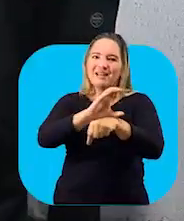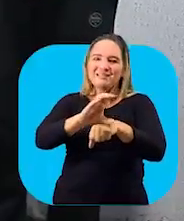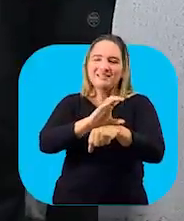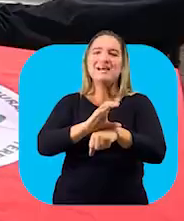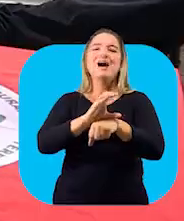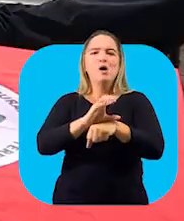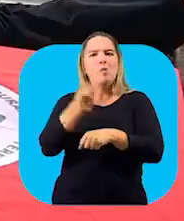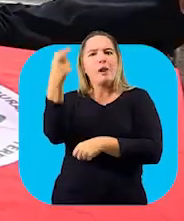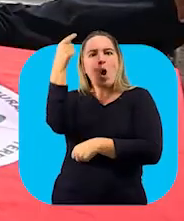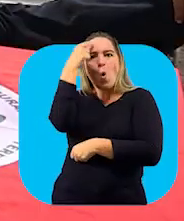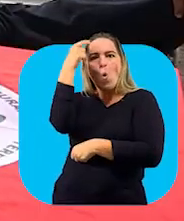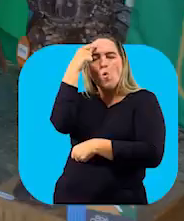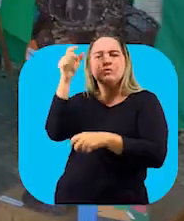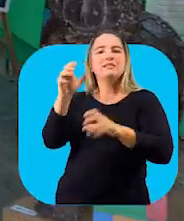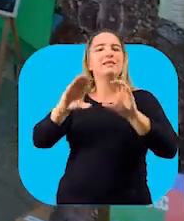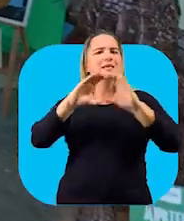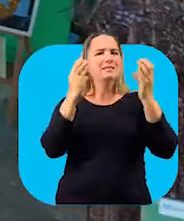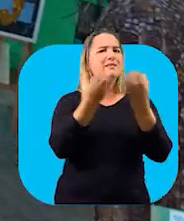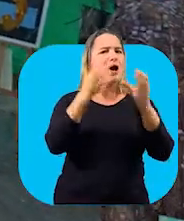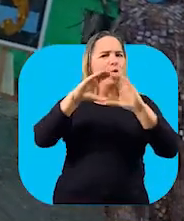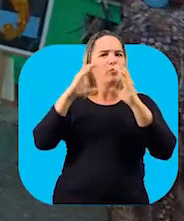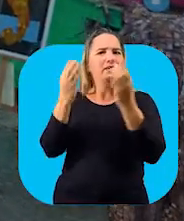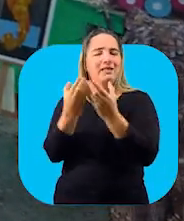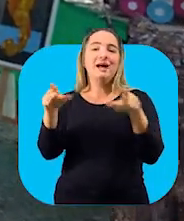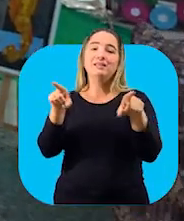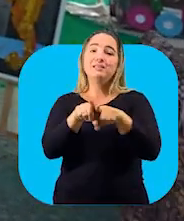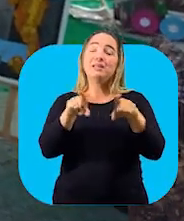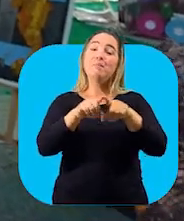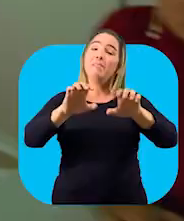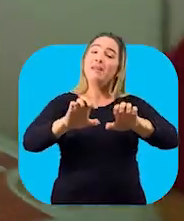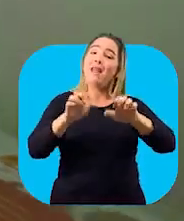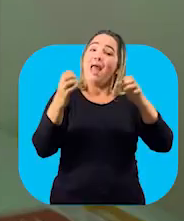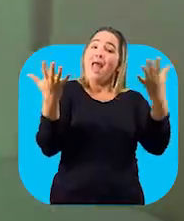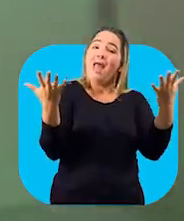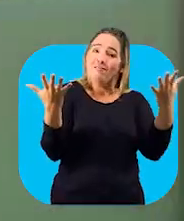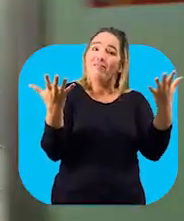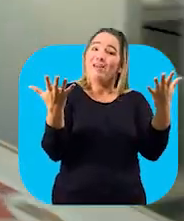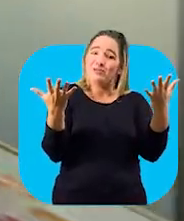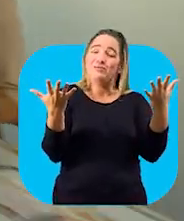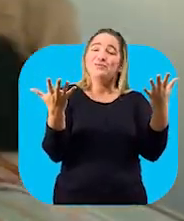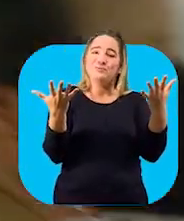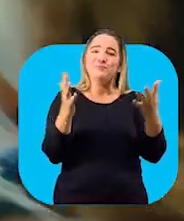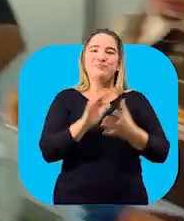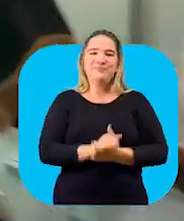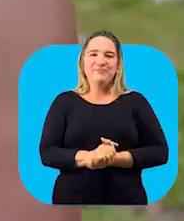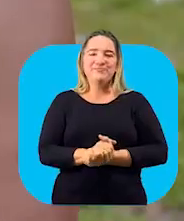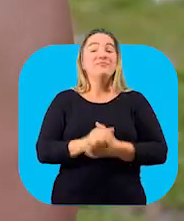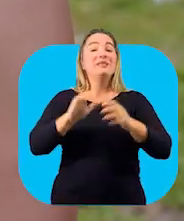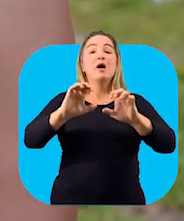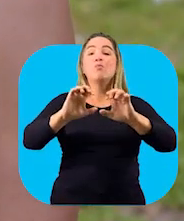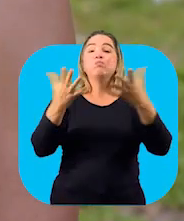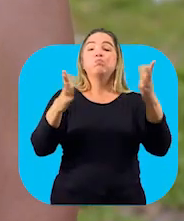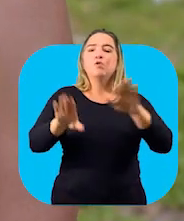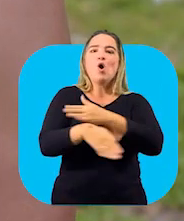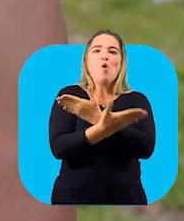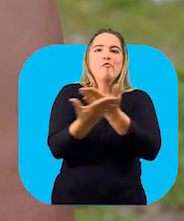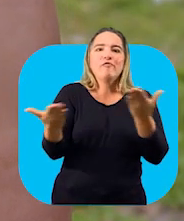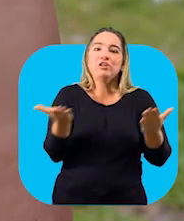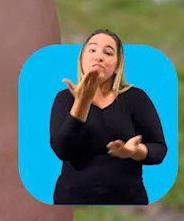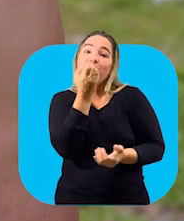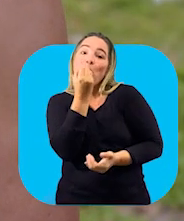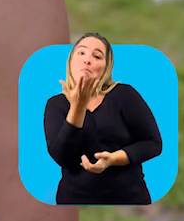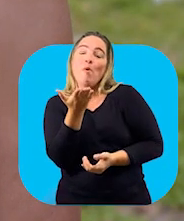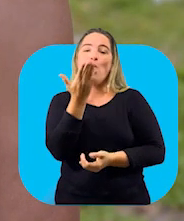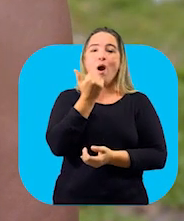conscientização ambiental das comunidades. E ainda realiza eventos abertos ao público, como o Festival da Boa Comida. O Festival da Boa Comida foi